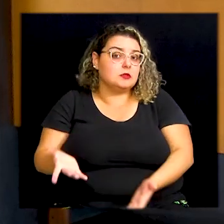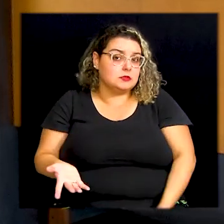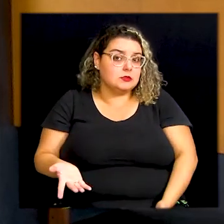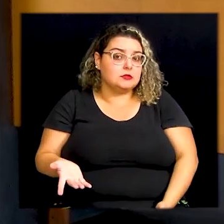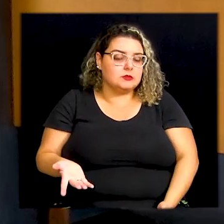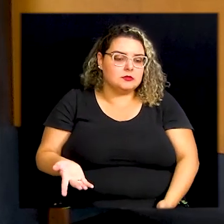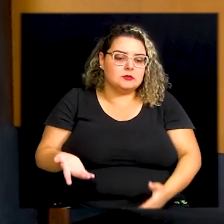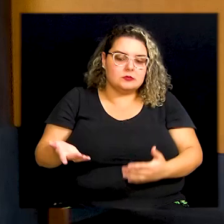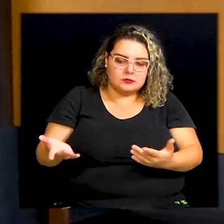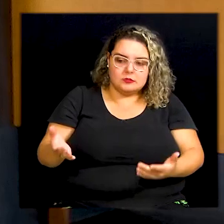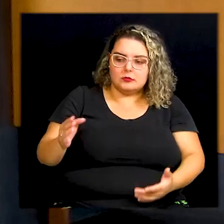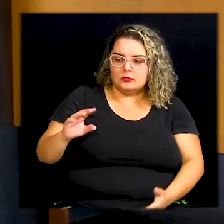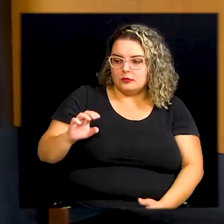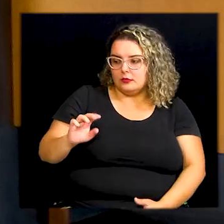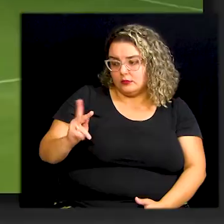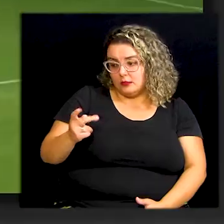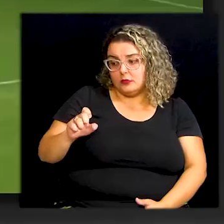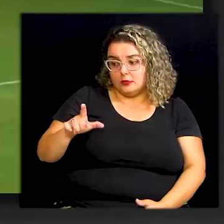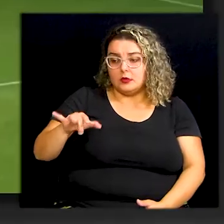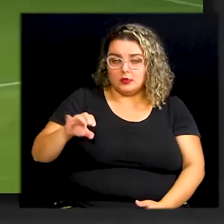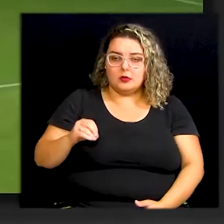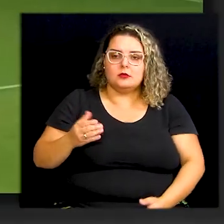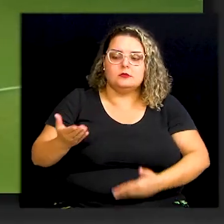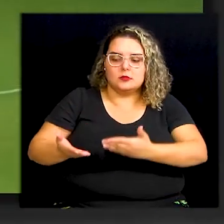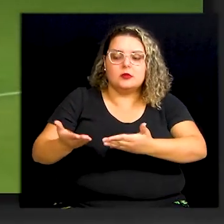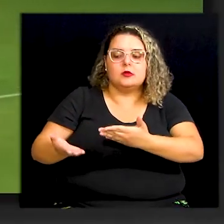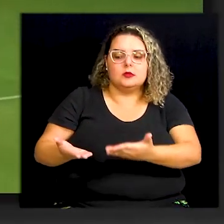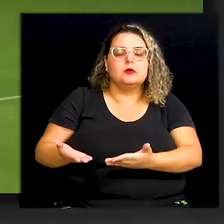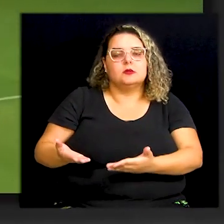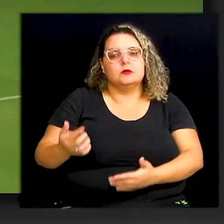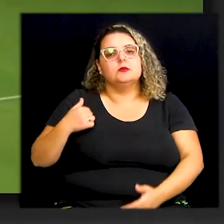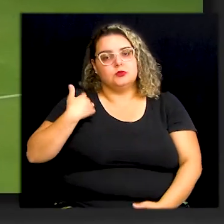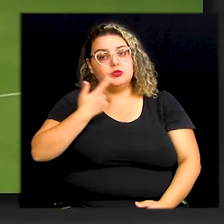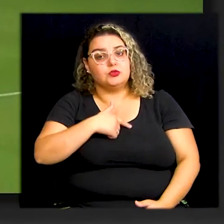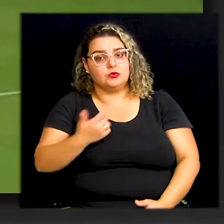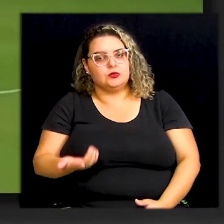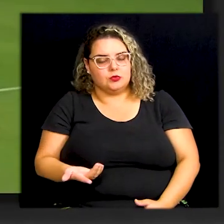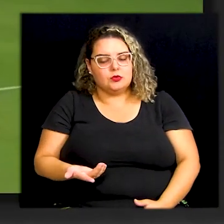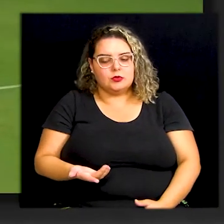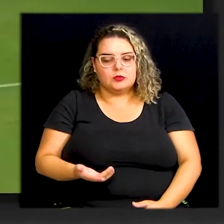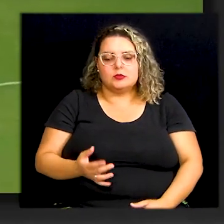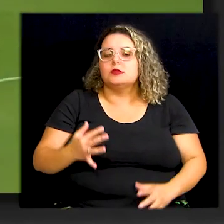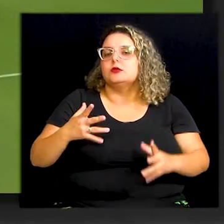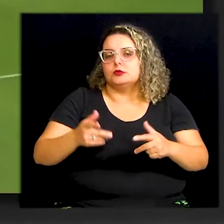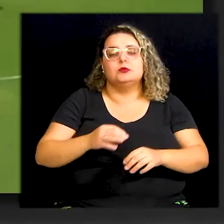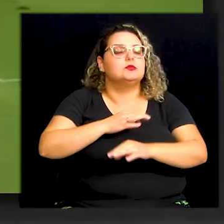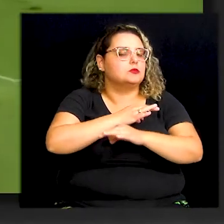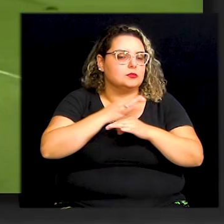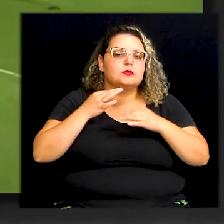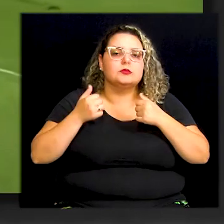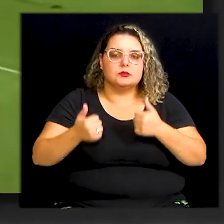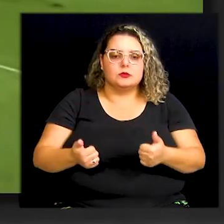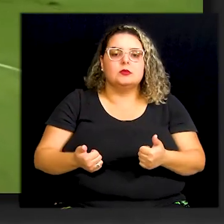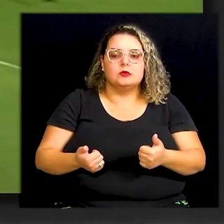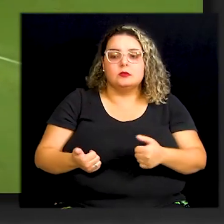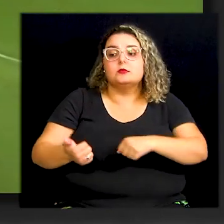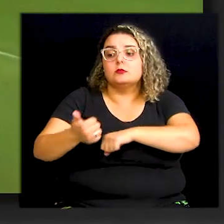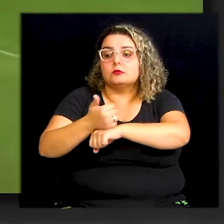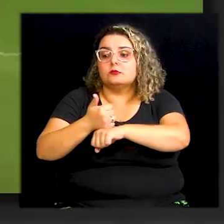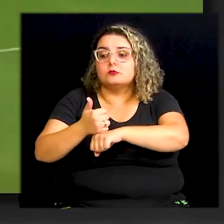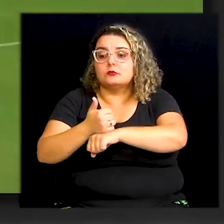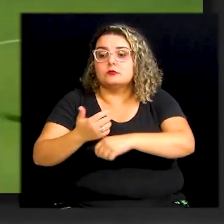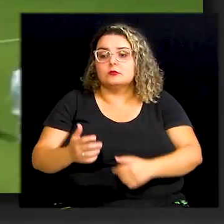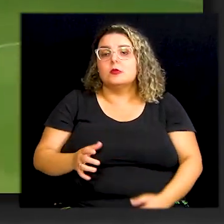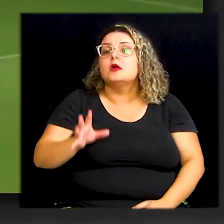oficiais, mas o Hélio cuidou bem da gente e deu tudo certo para jogar no profissional.